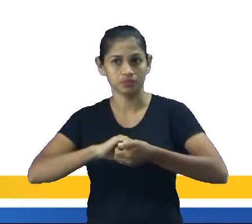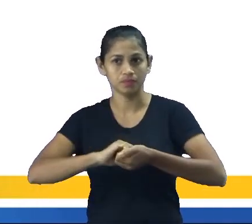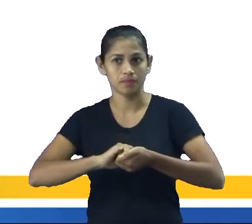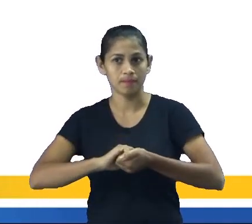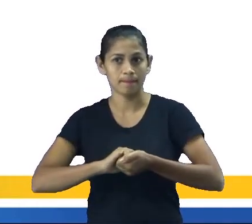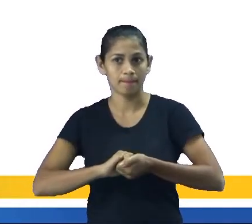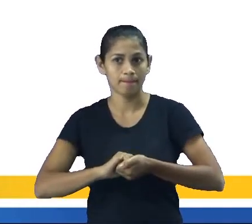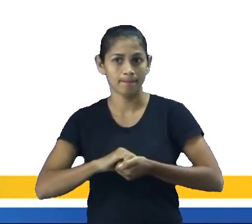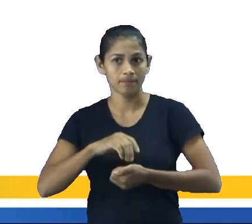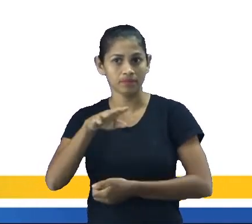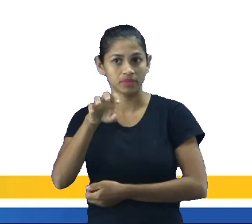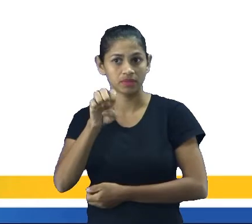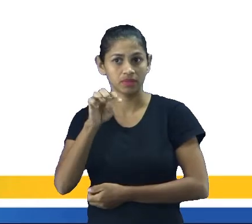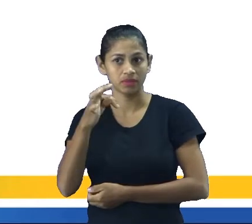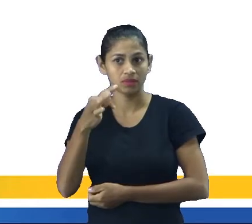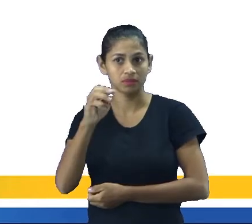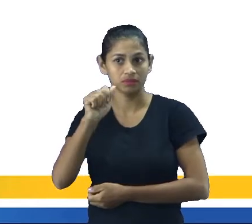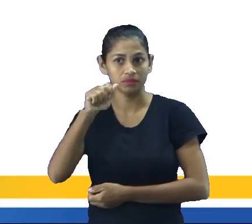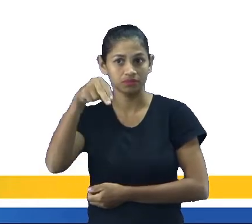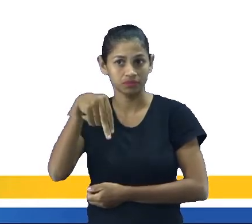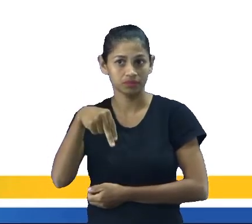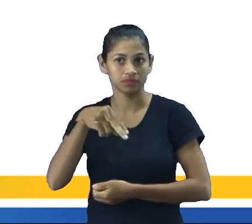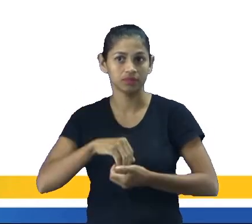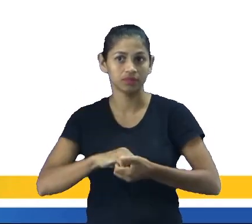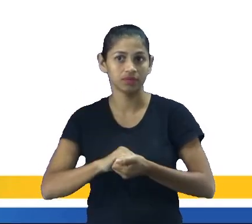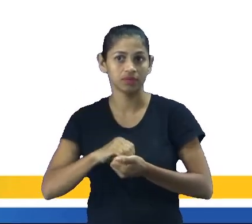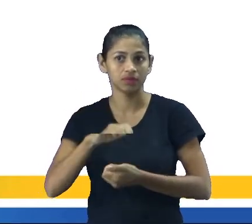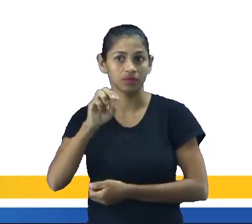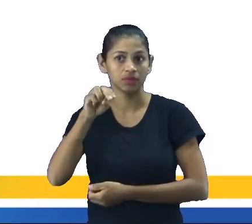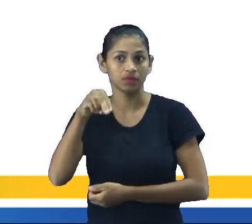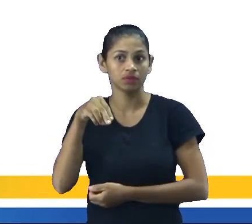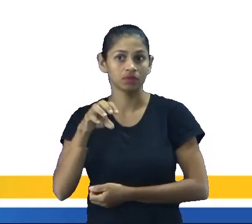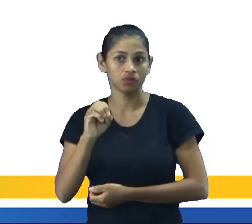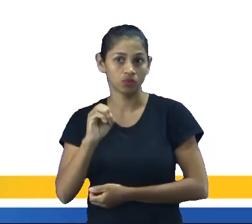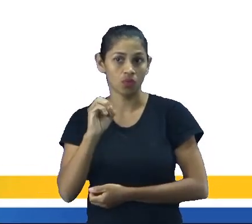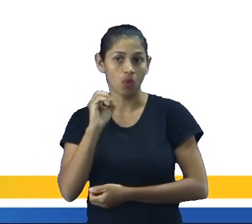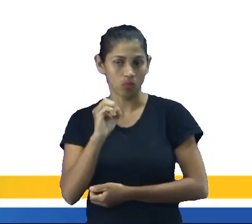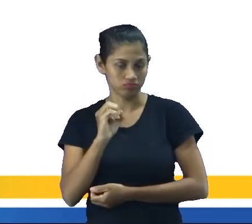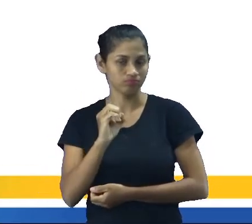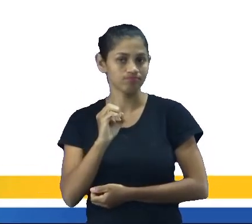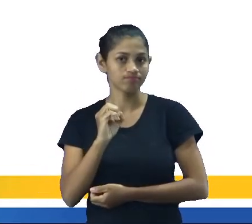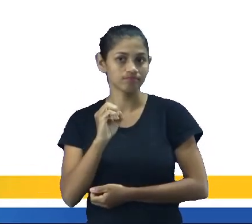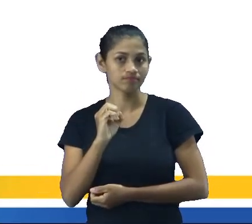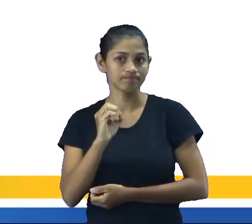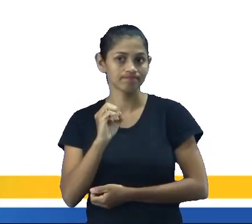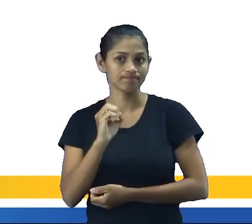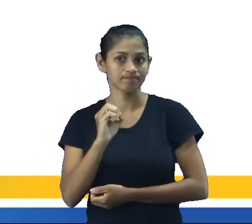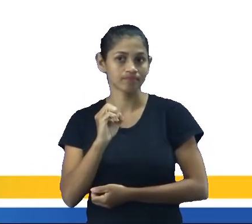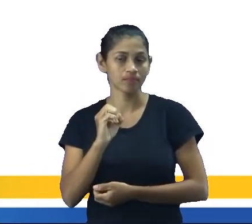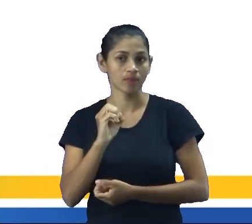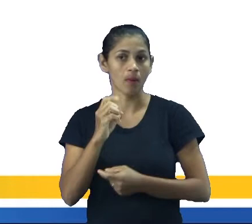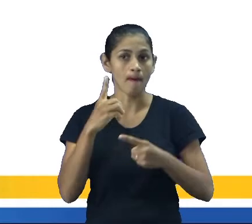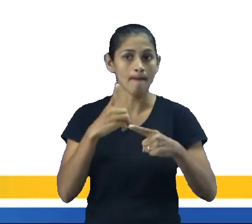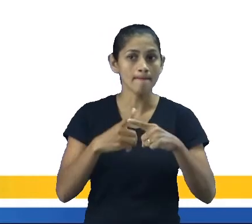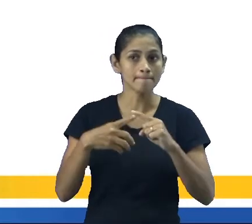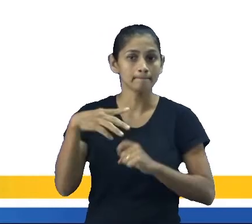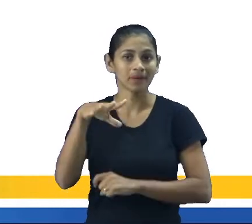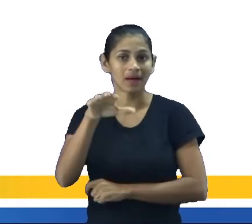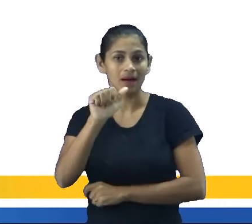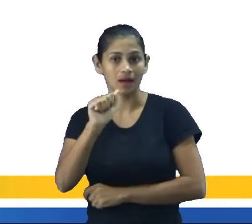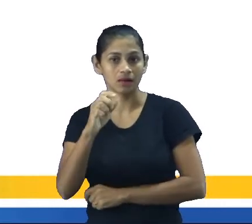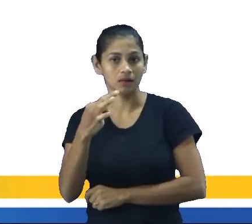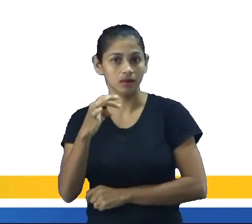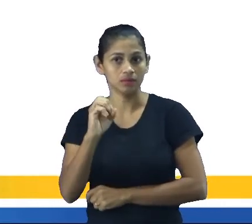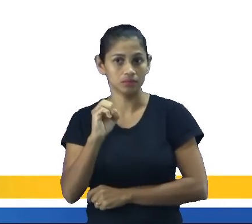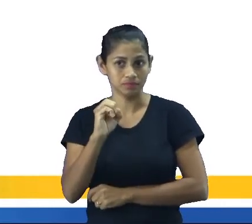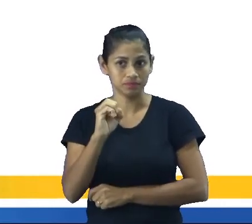prefixo, et, o infixo, an, e o O, né, de hidrocarboneto, mais o ato,